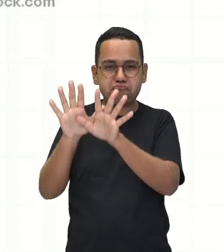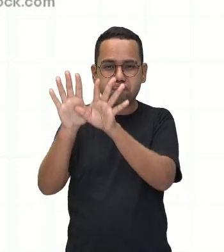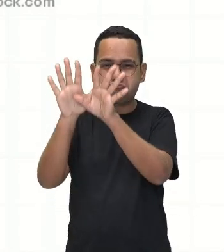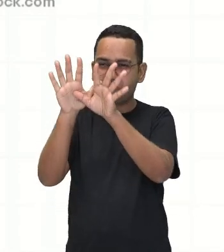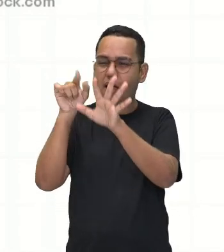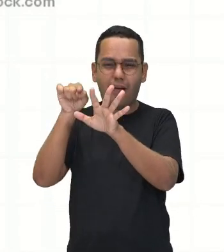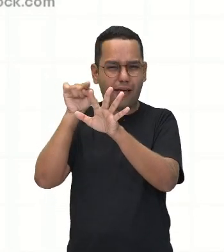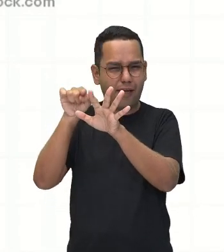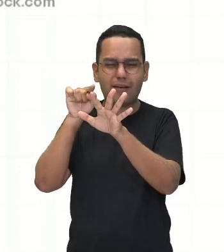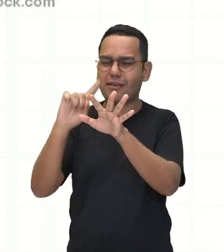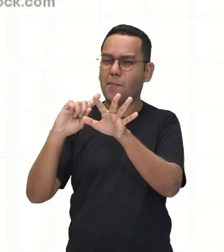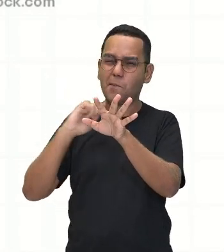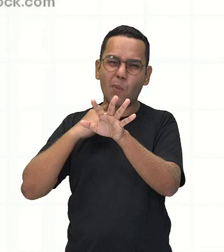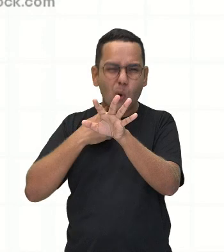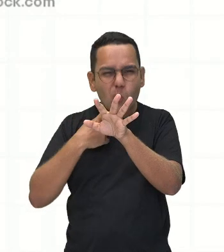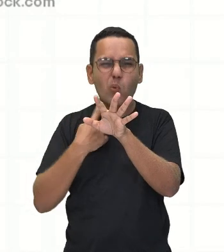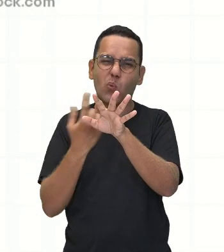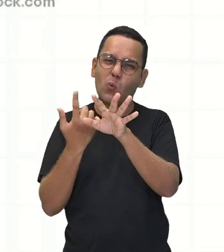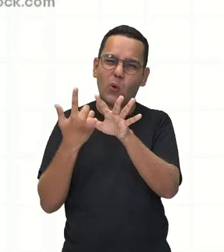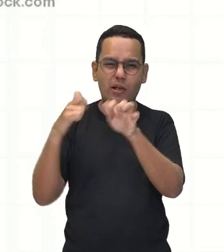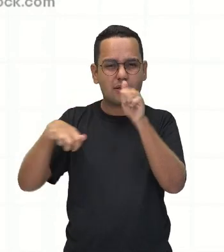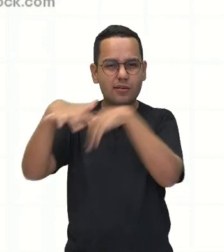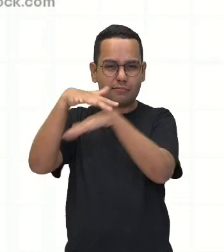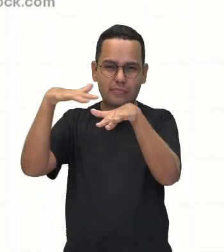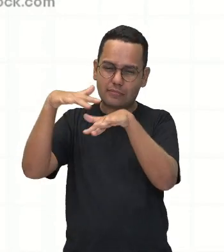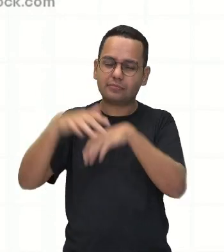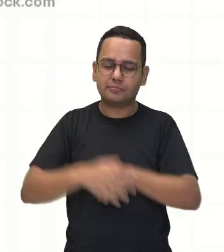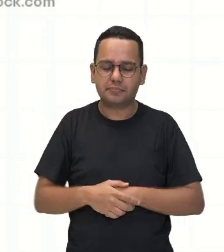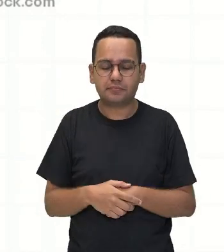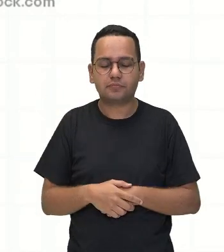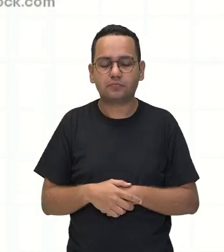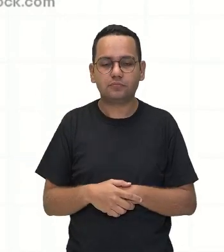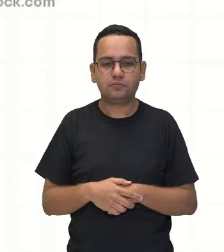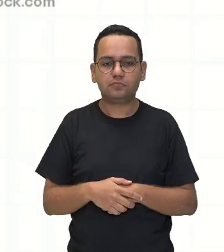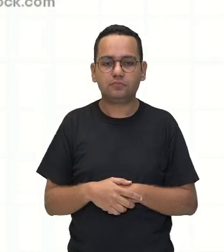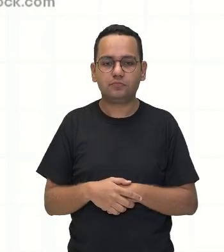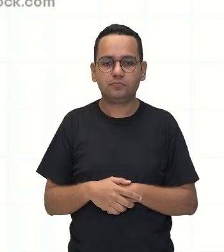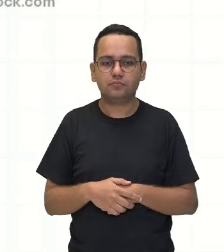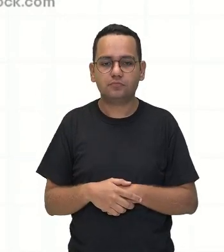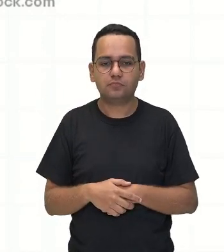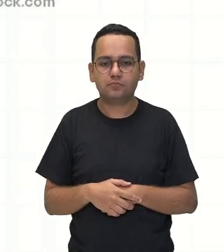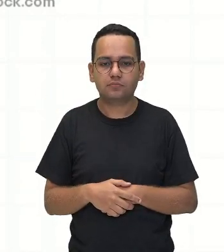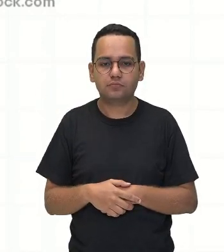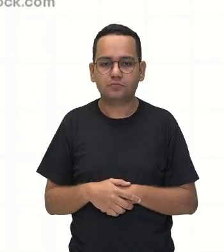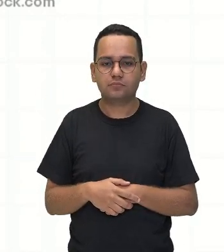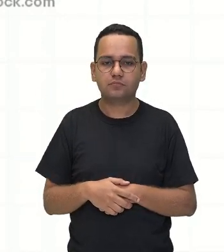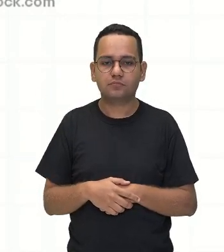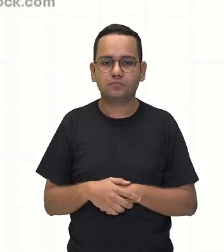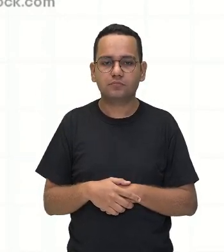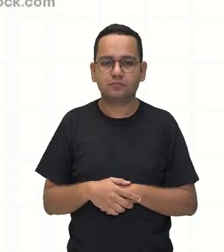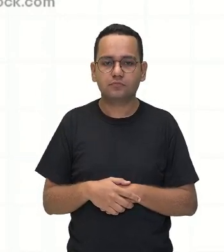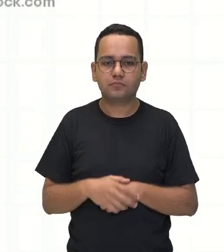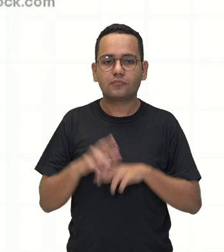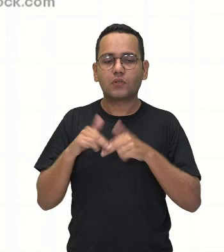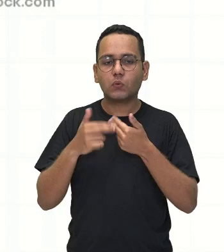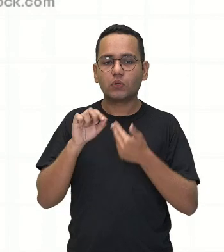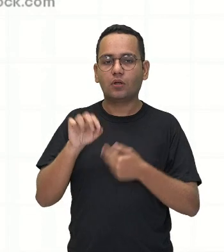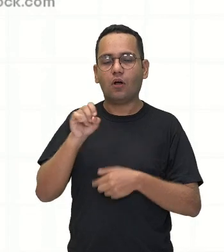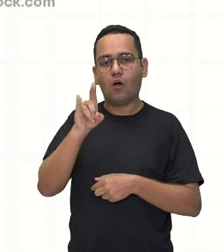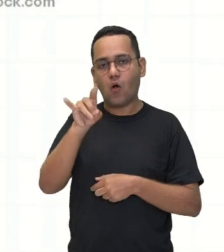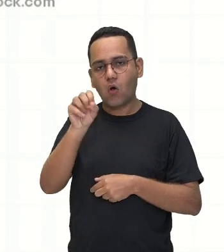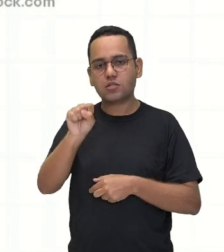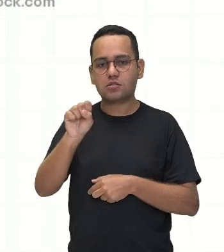então, poluentes atmosféricos. Então, do conjunto dos óxidos de enxofre, aí o